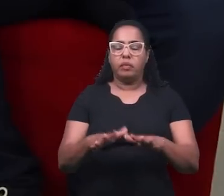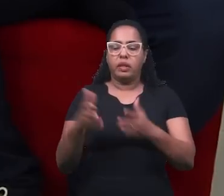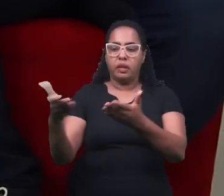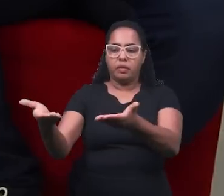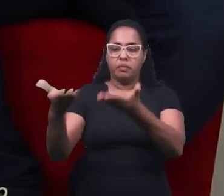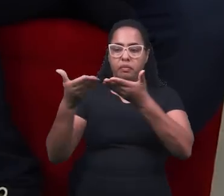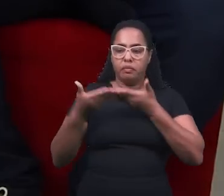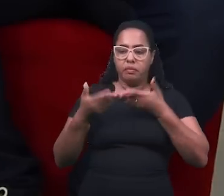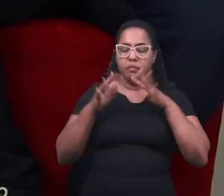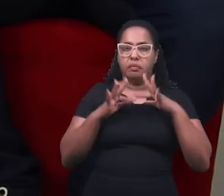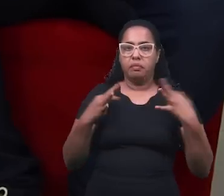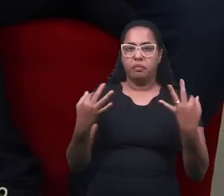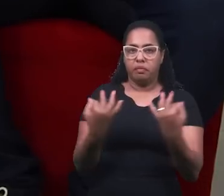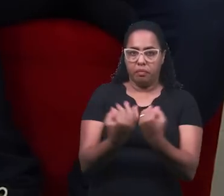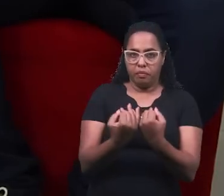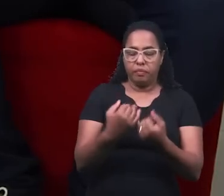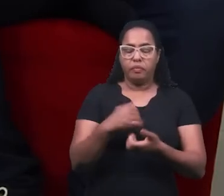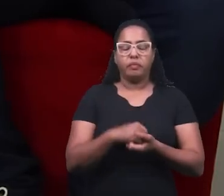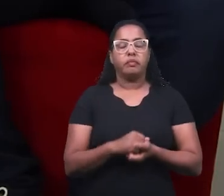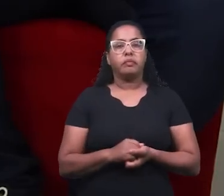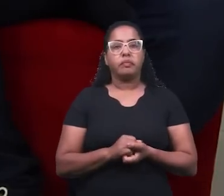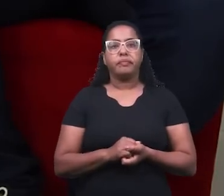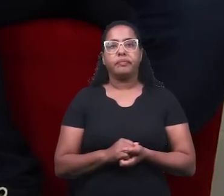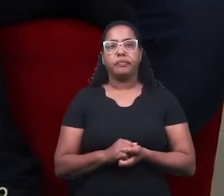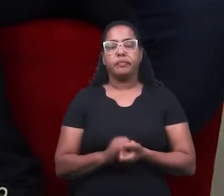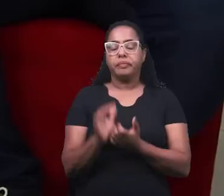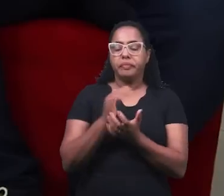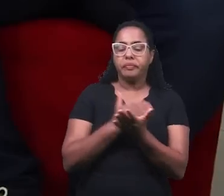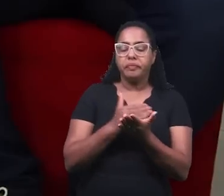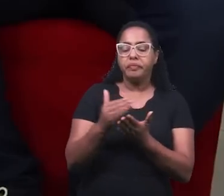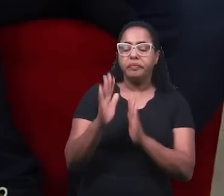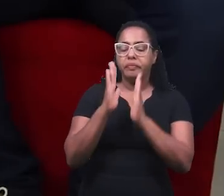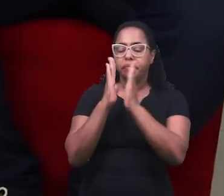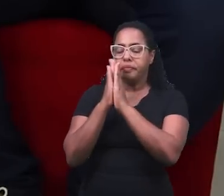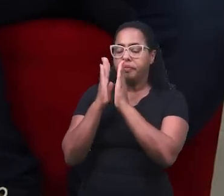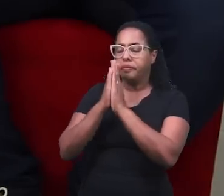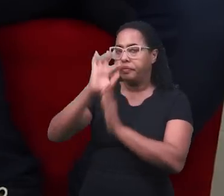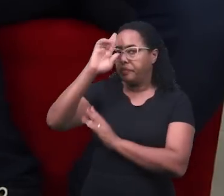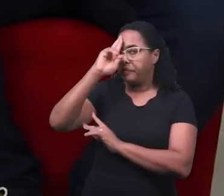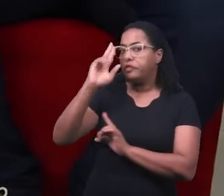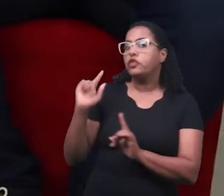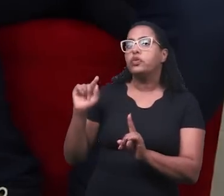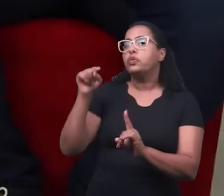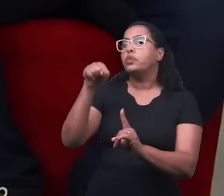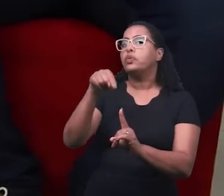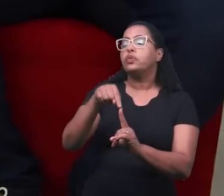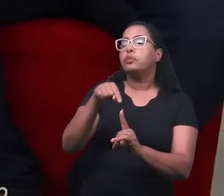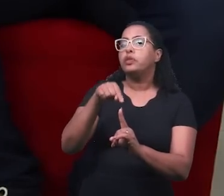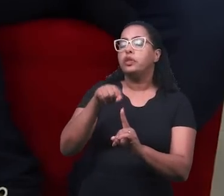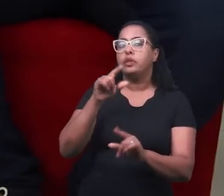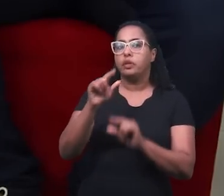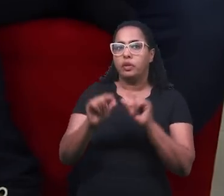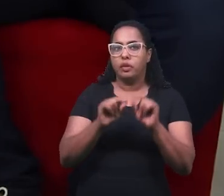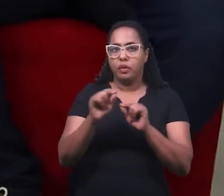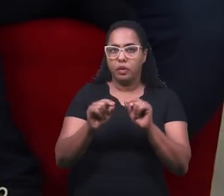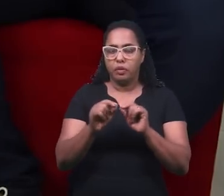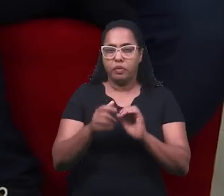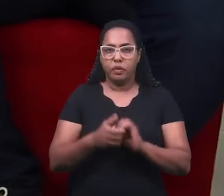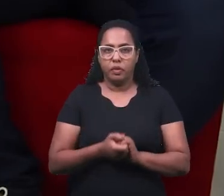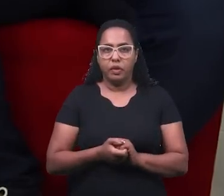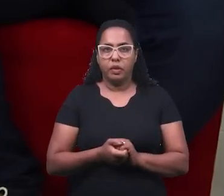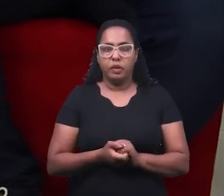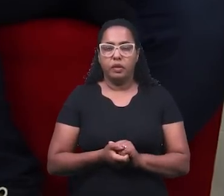essas famílias. Então, nós começamos a orar ao Senhor nesse propósito, de o Senhor nos levar de